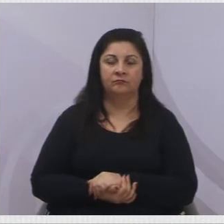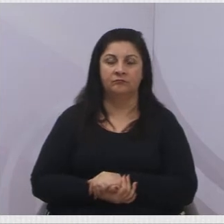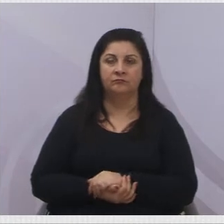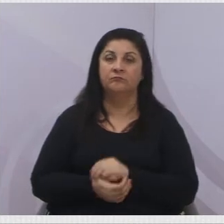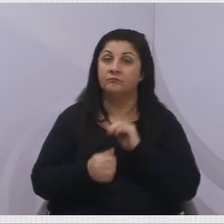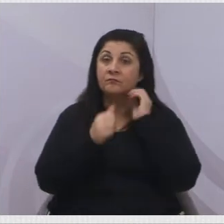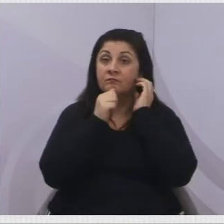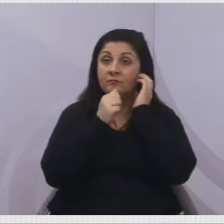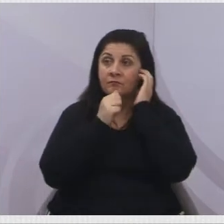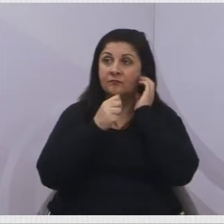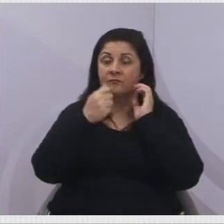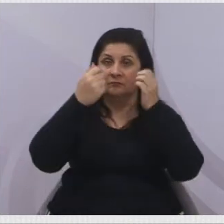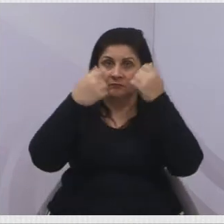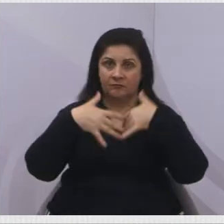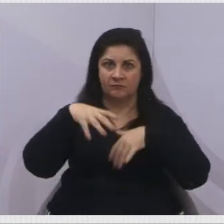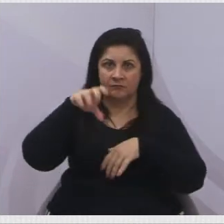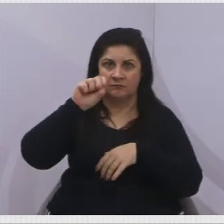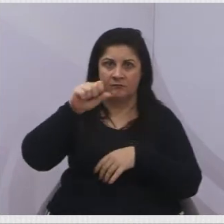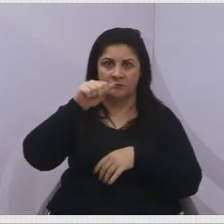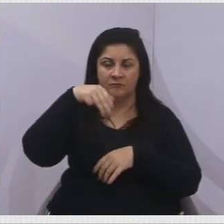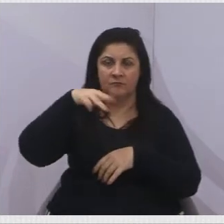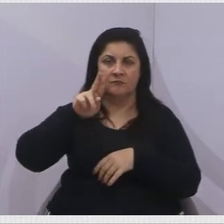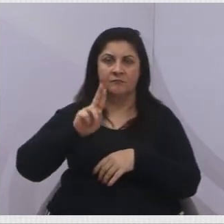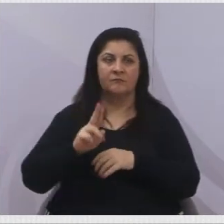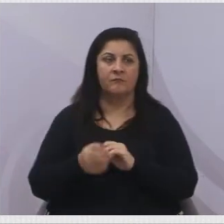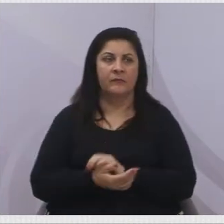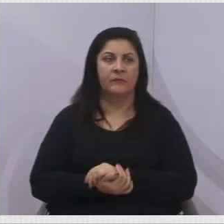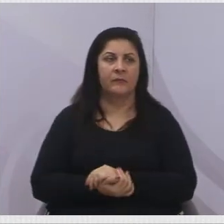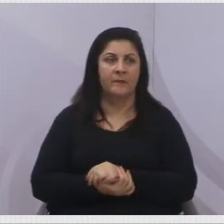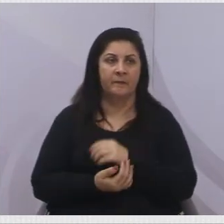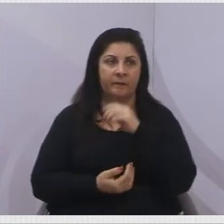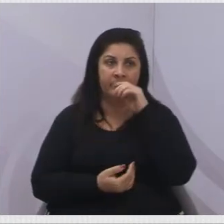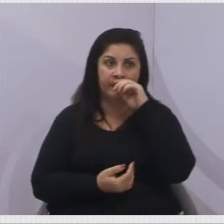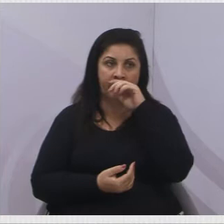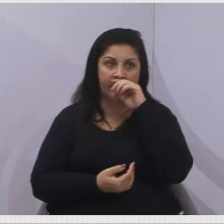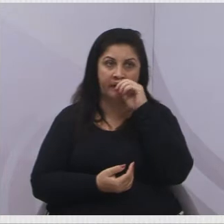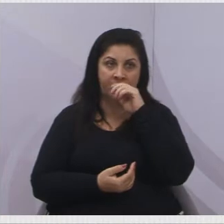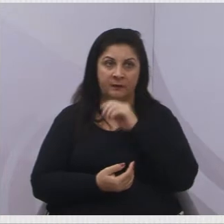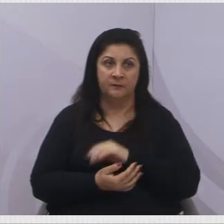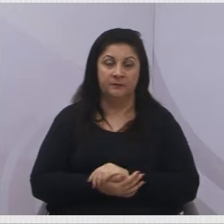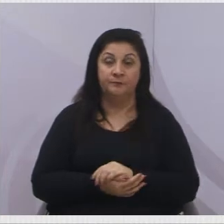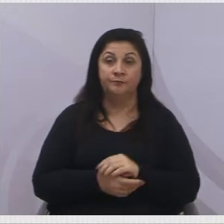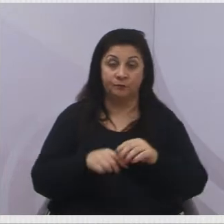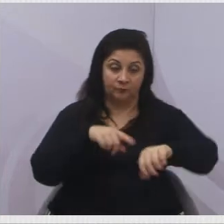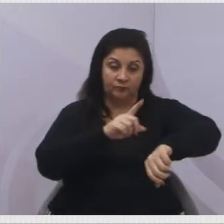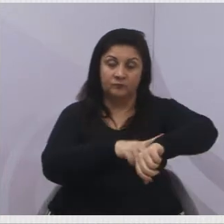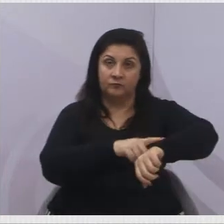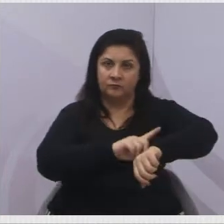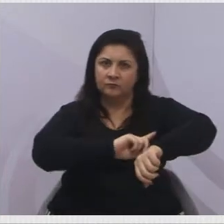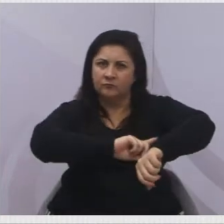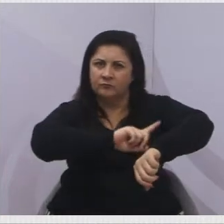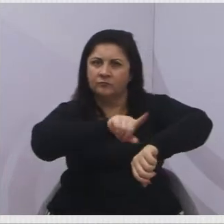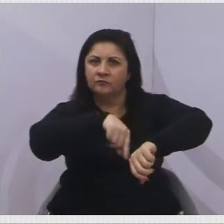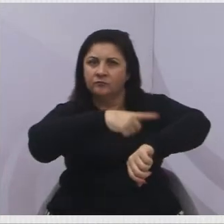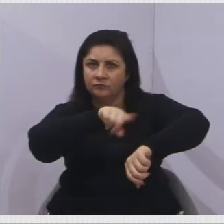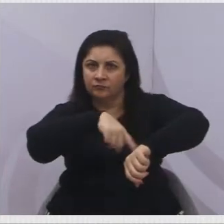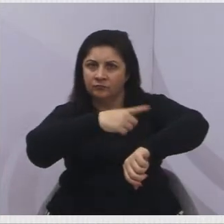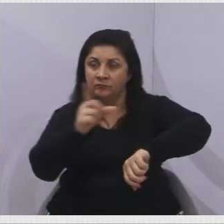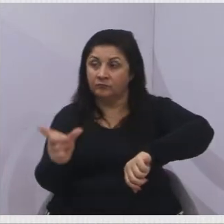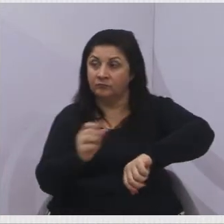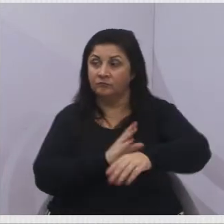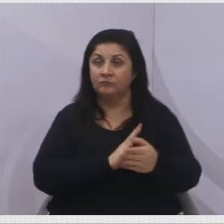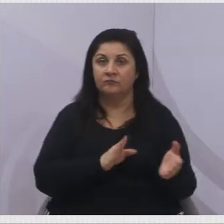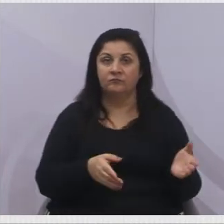Ainda com relação à produção do SAMU, gostaria de dar destaque para a redução no tempo de atendimento, tanto